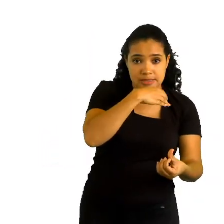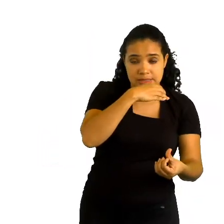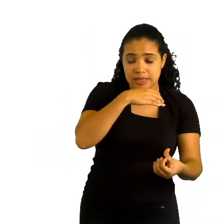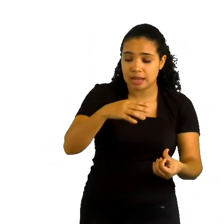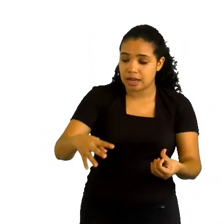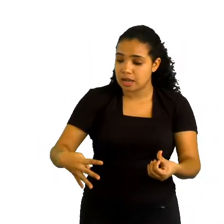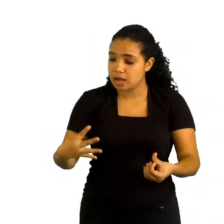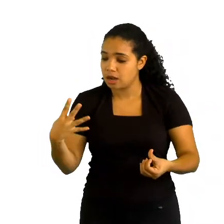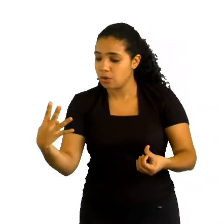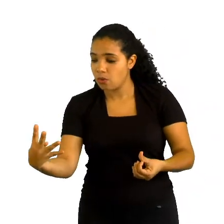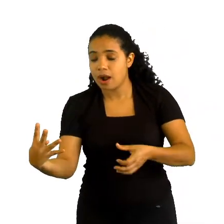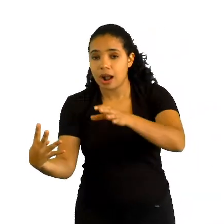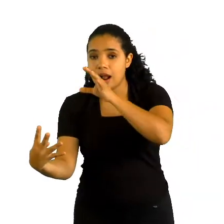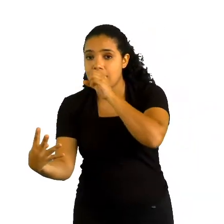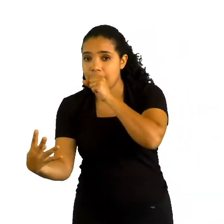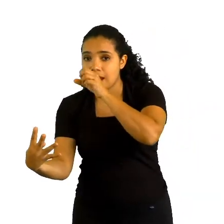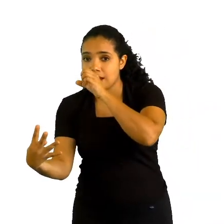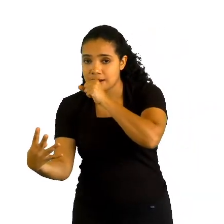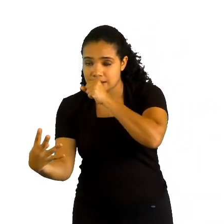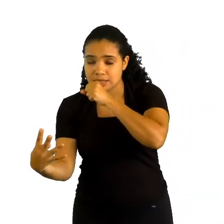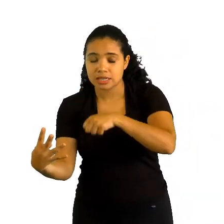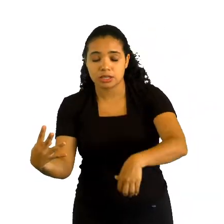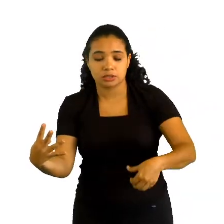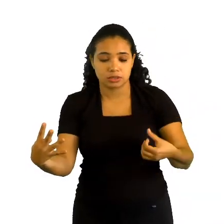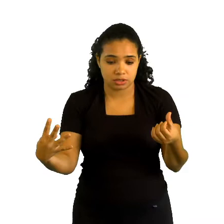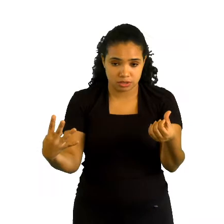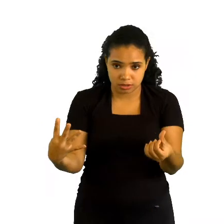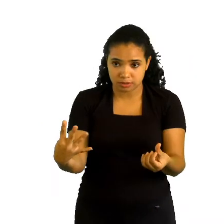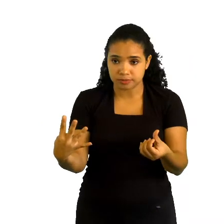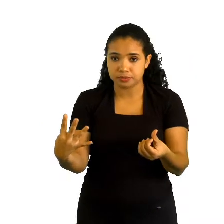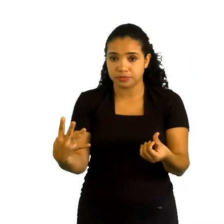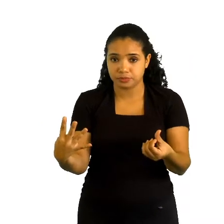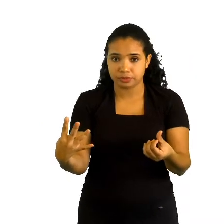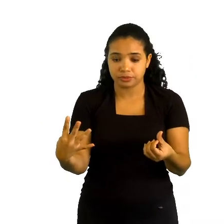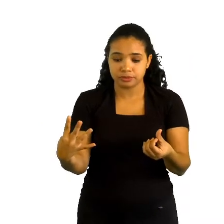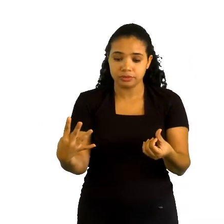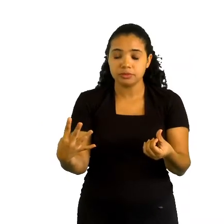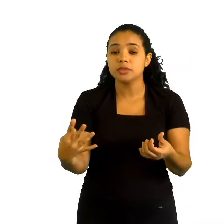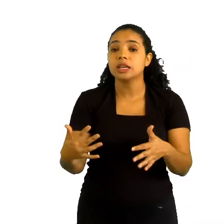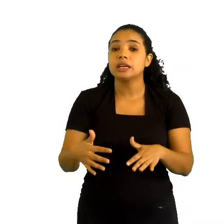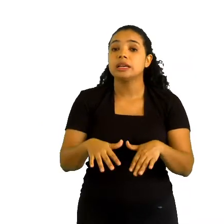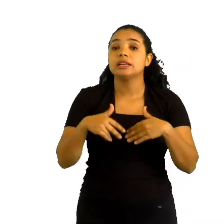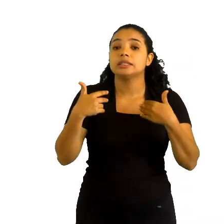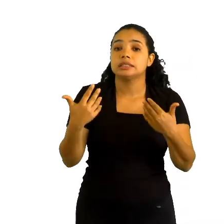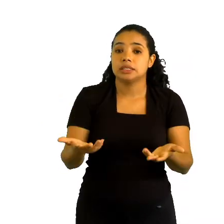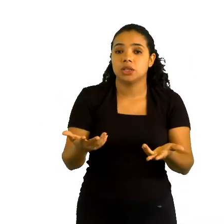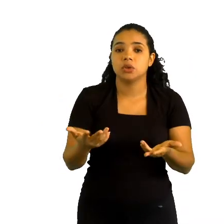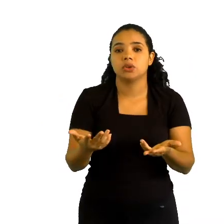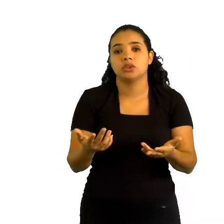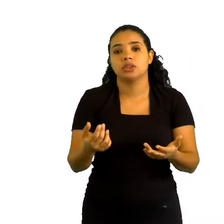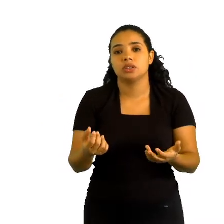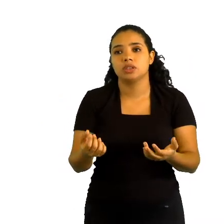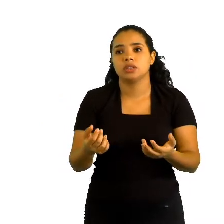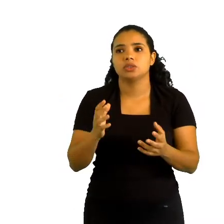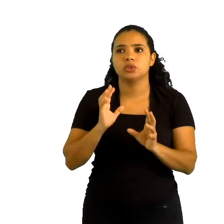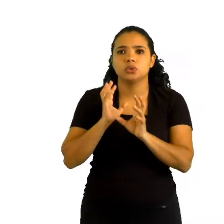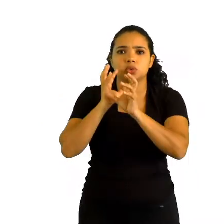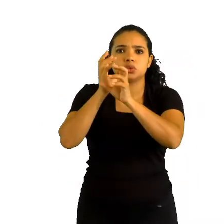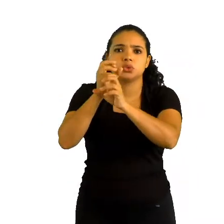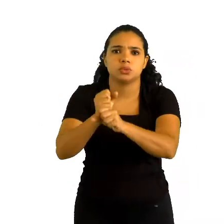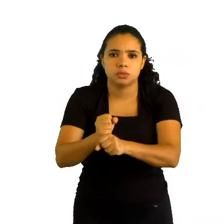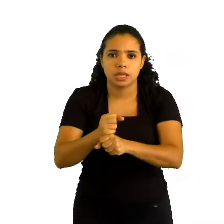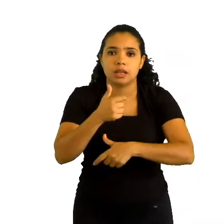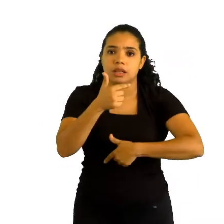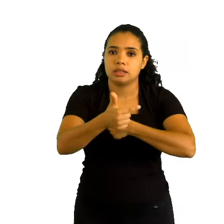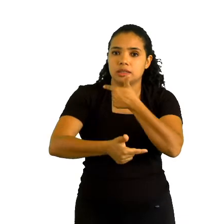com 4. Um cesto com 6 maçãs e com 4 laranjas. Então, quando a gente está falando de somar, a gente está trabalhando